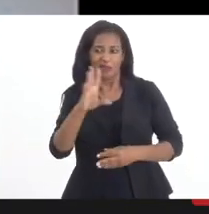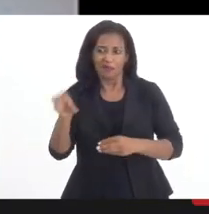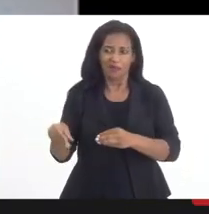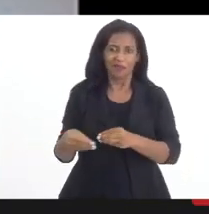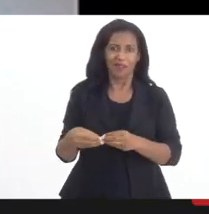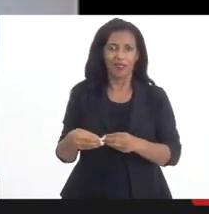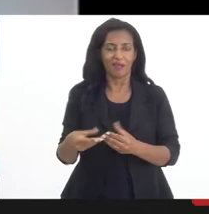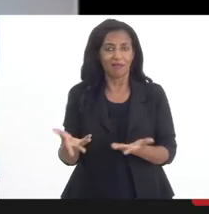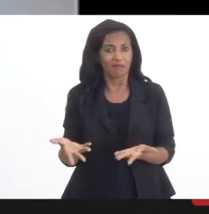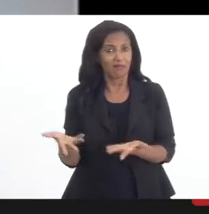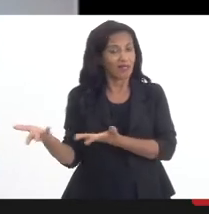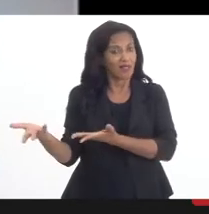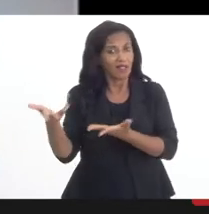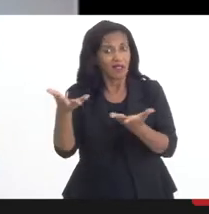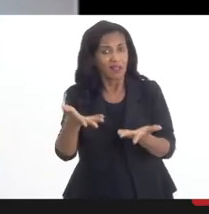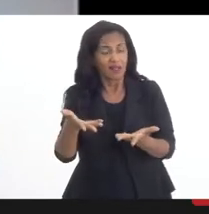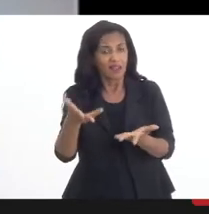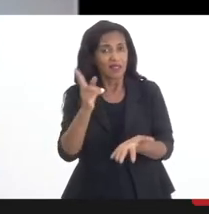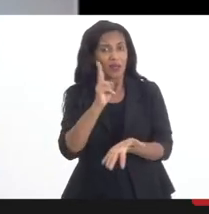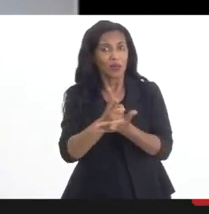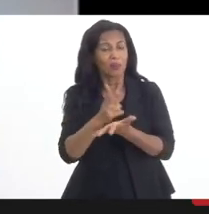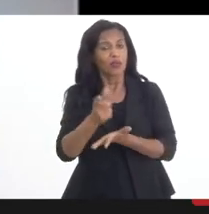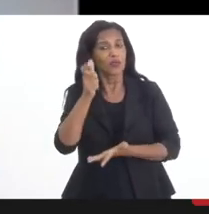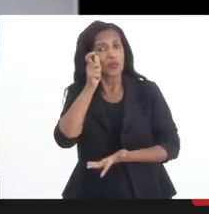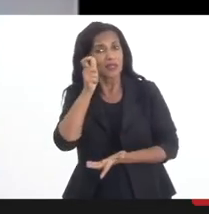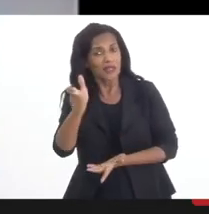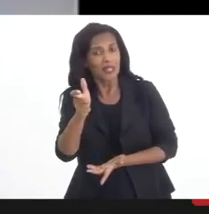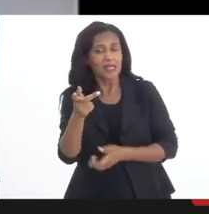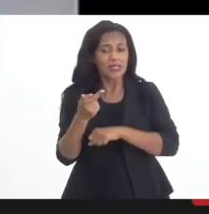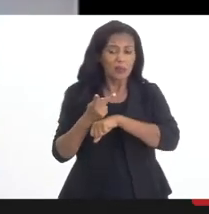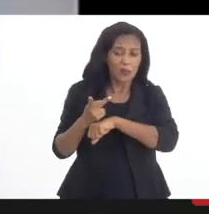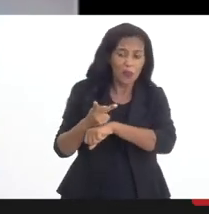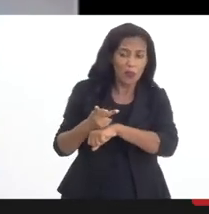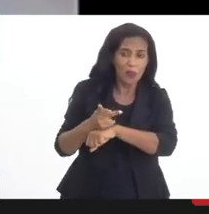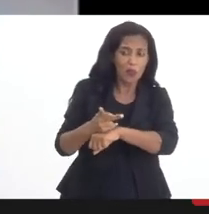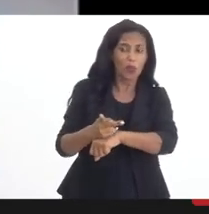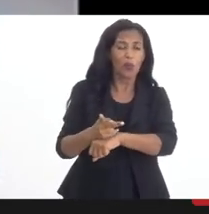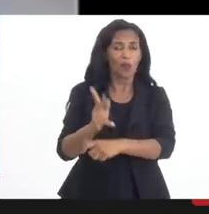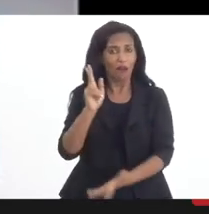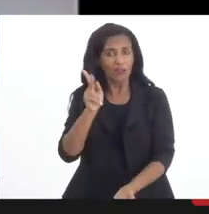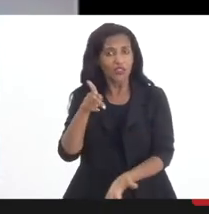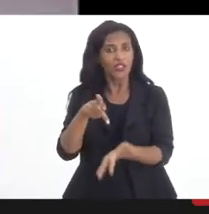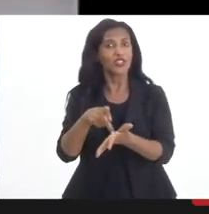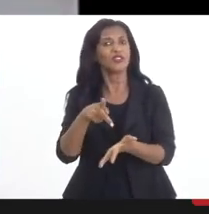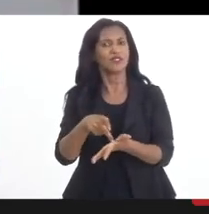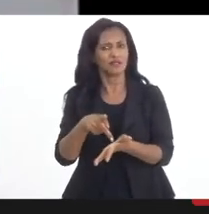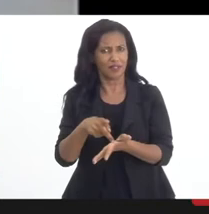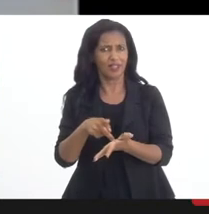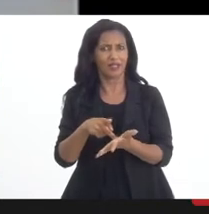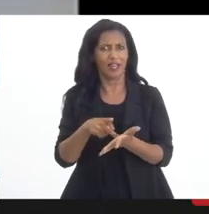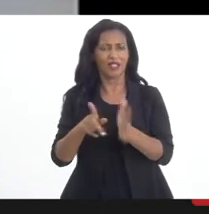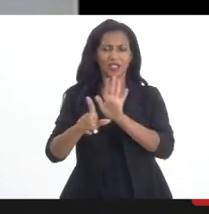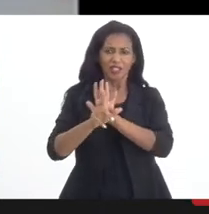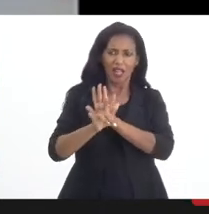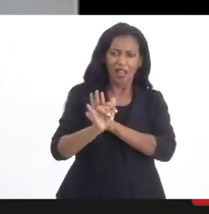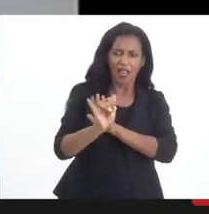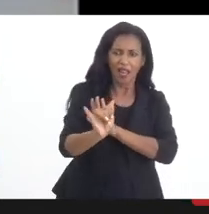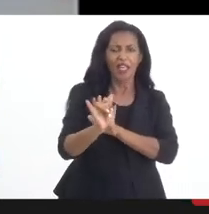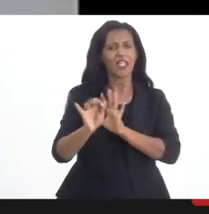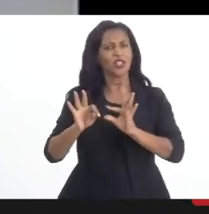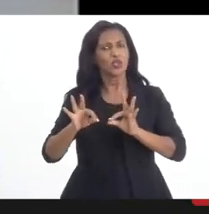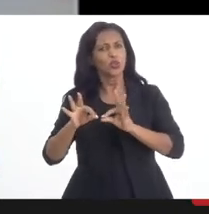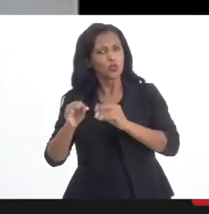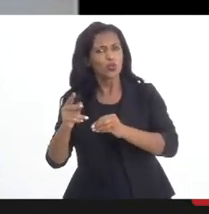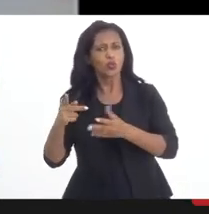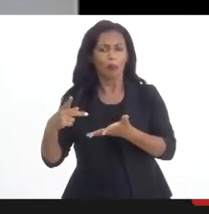incorporação, deveria ser o mesmo tipo de interesse em tentar buscar, de fato, leis, tudo isso que já